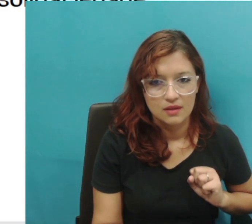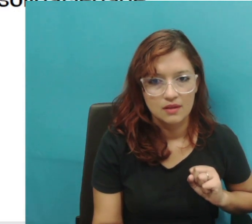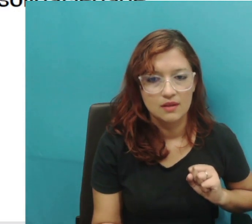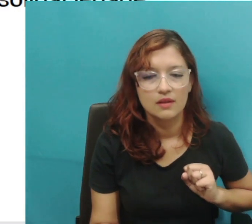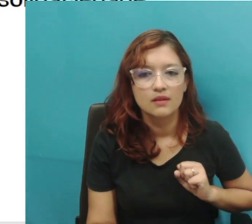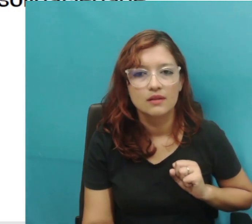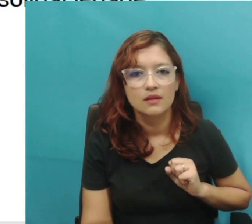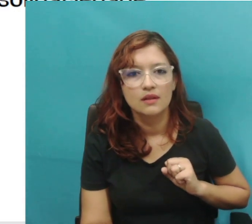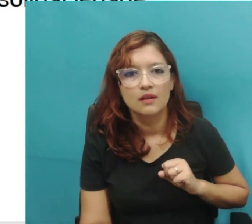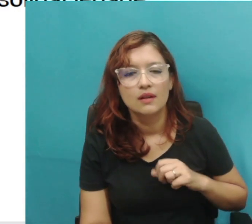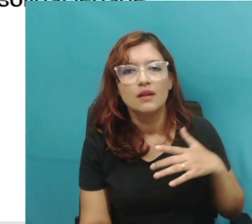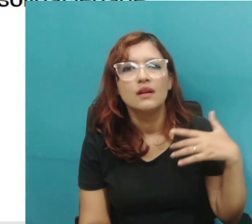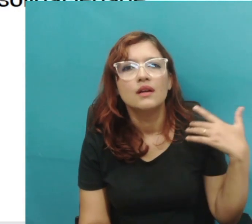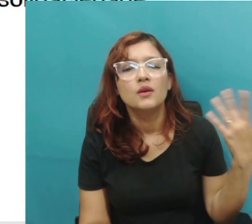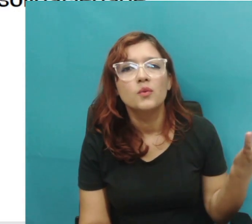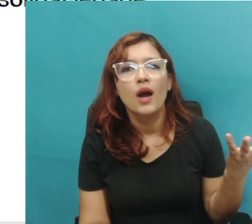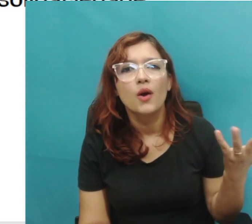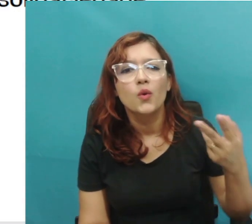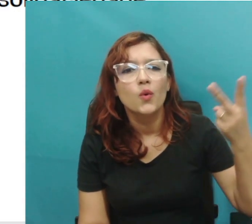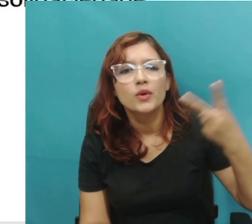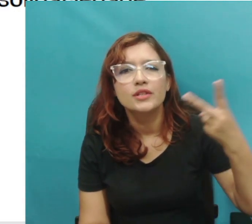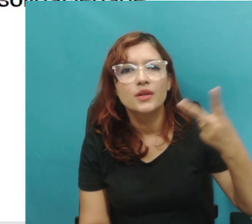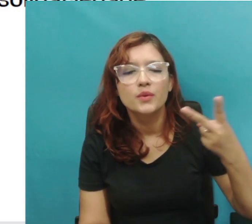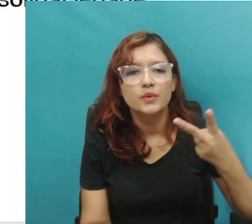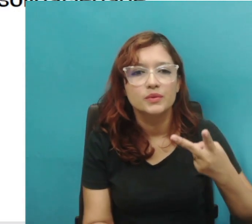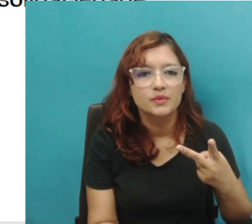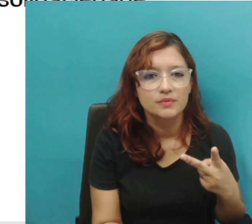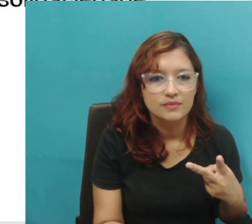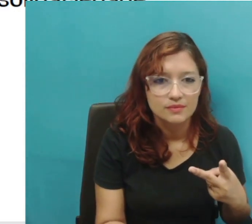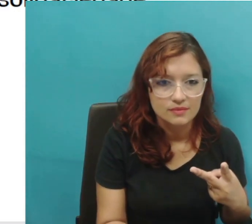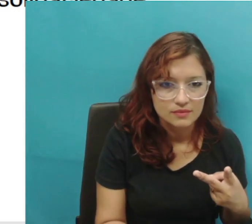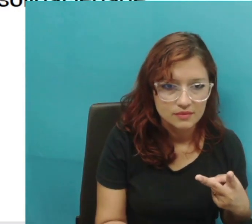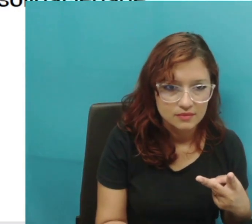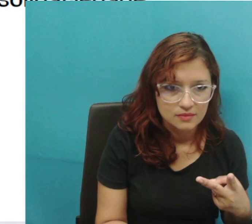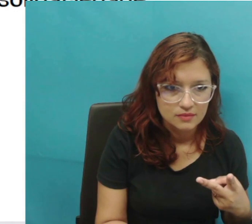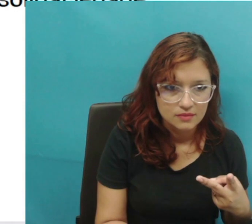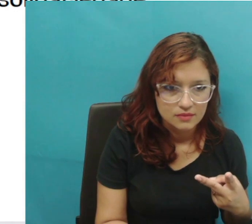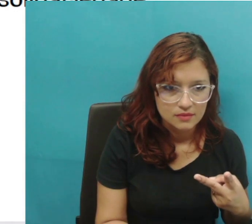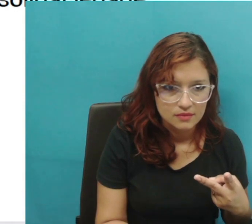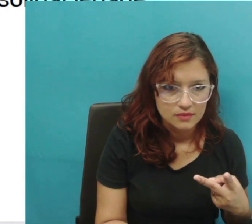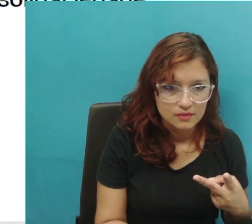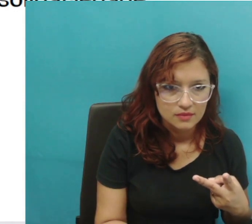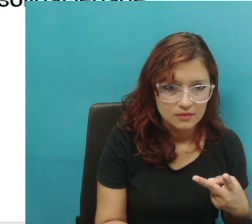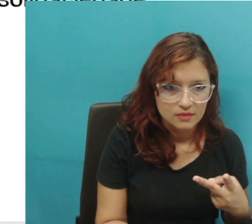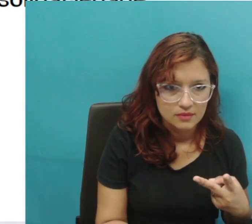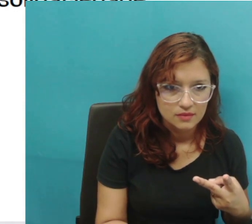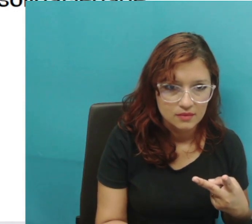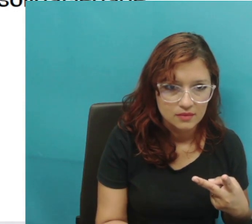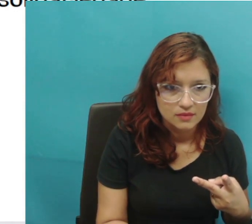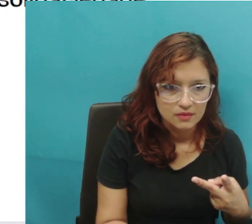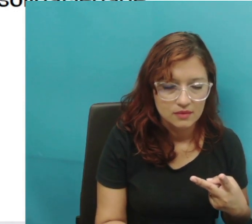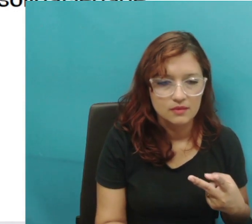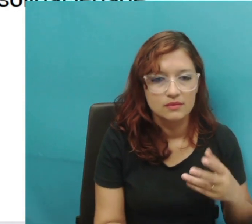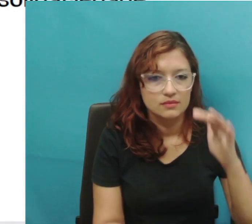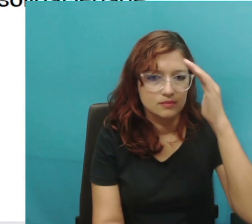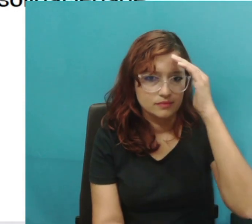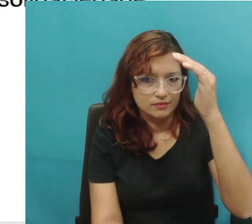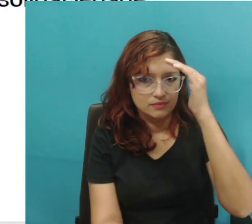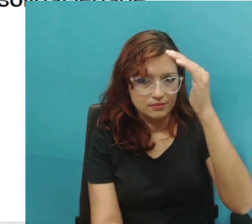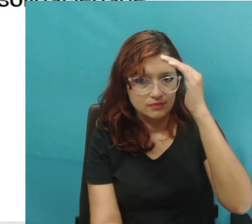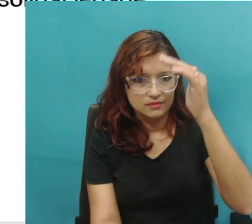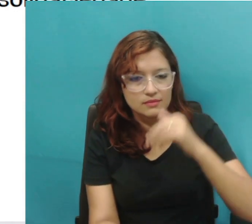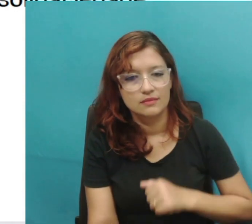Aí, ó. Aquele por impedir o ódio. Esse, qual foi o que eu citei?